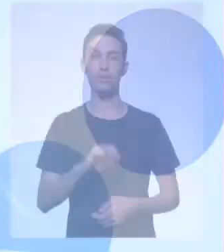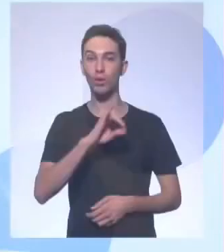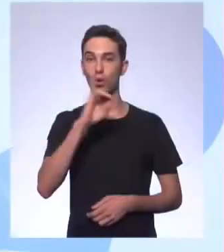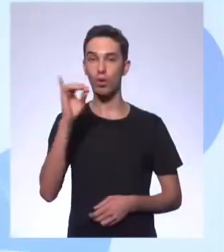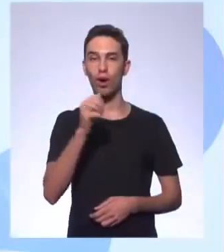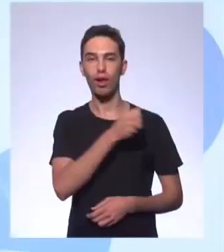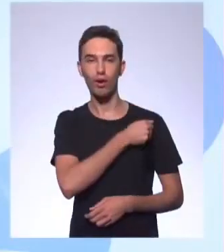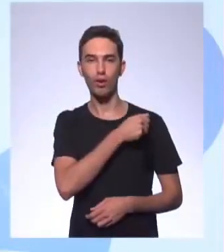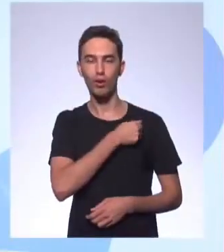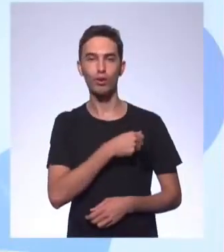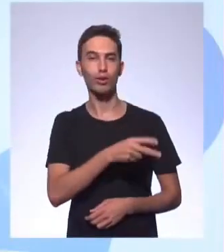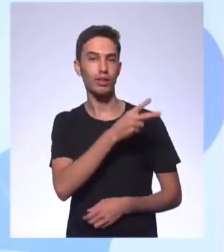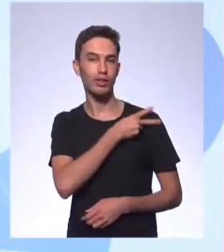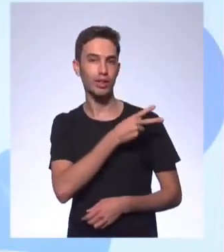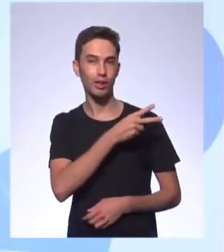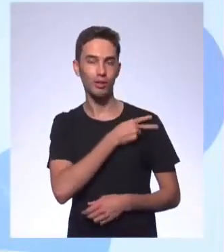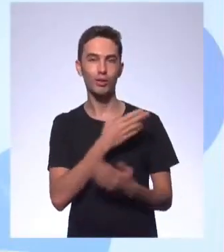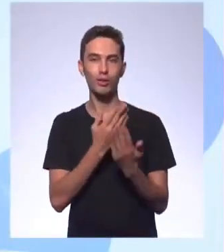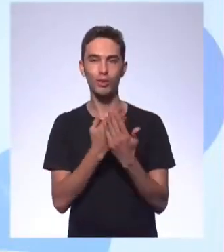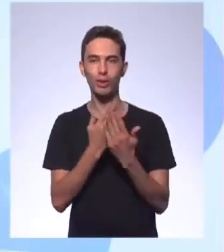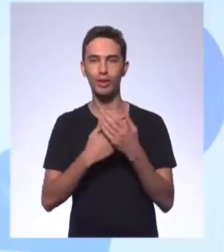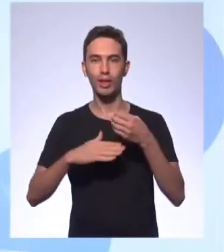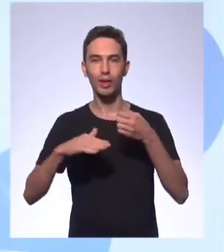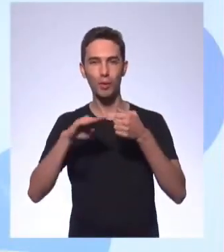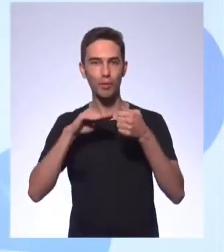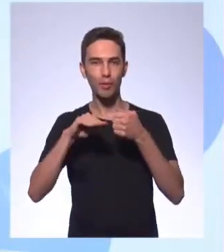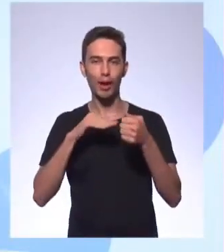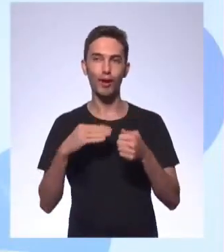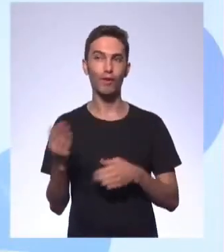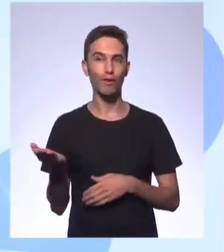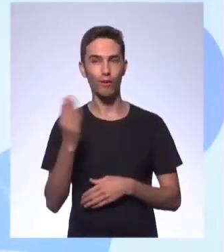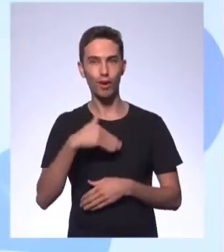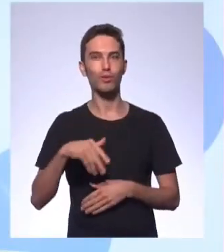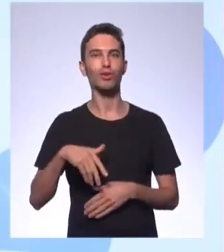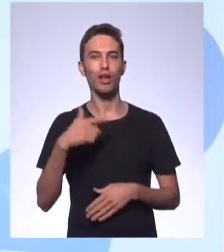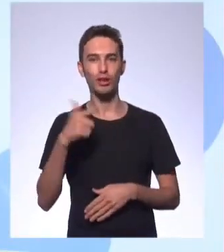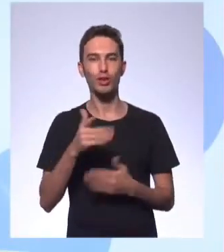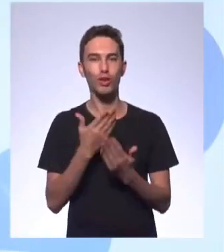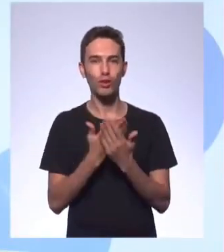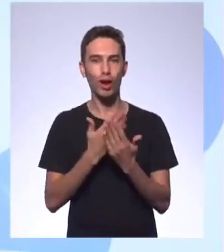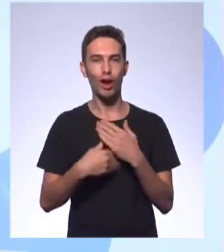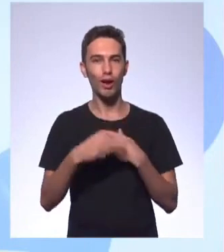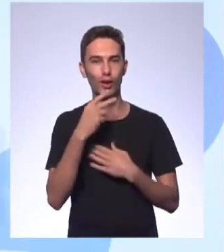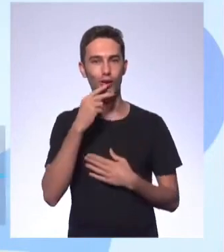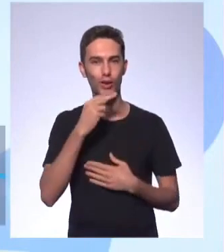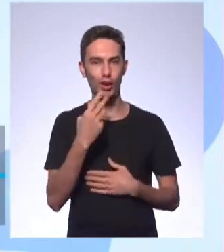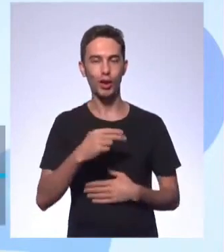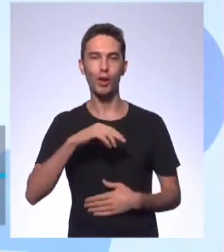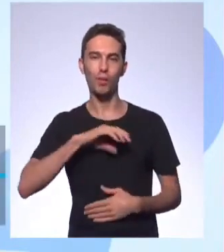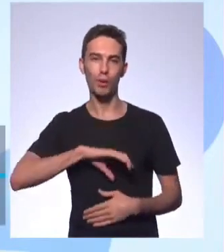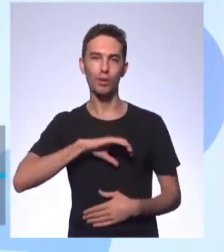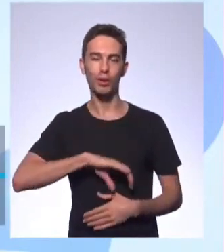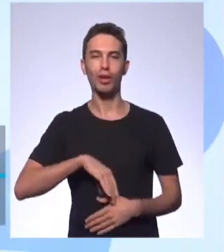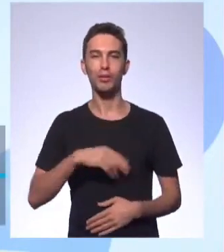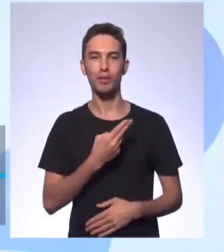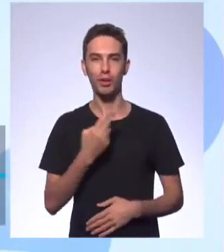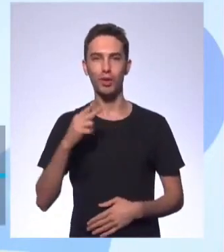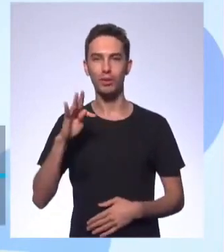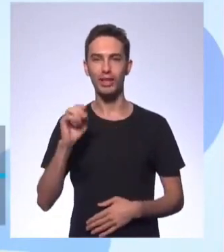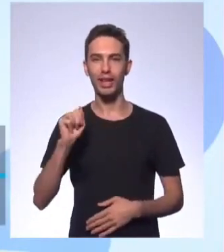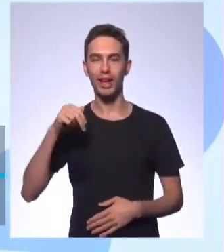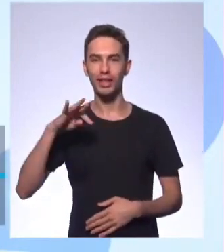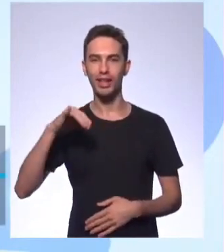Olá, alunos da segunda série do ensino médio. Vamos a mais uma aula de língua portuguesa. Eu sou a professora Tayane,